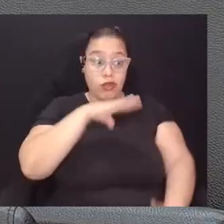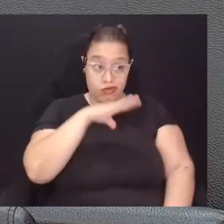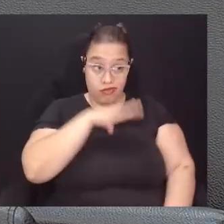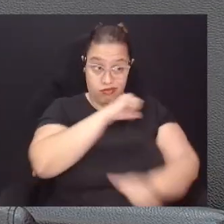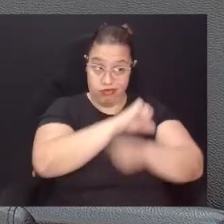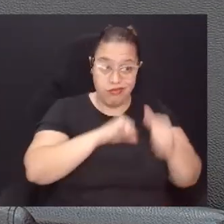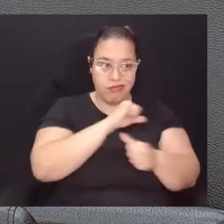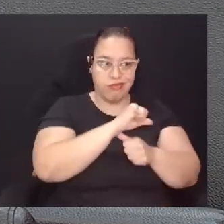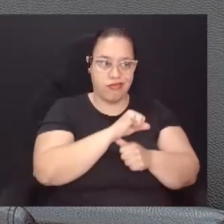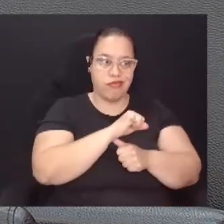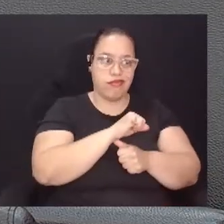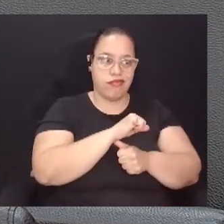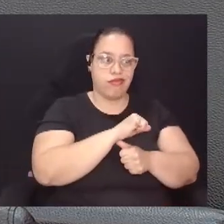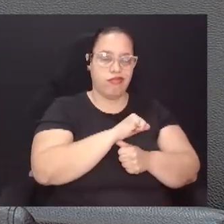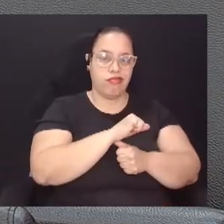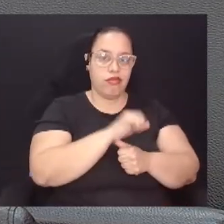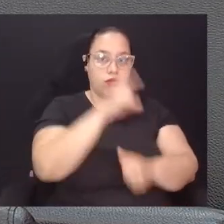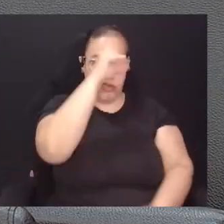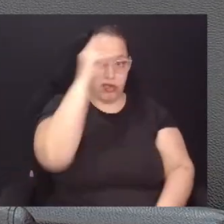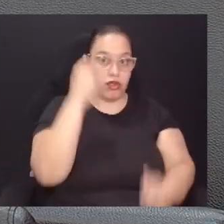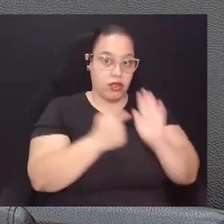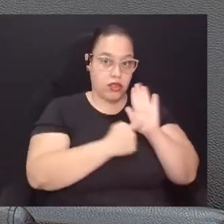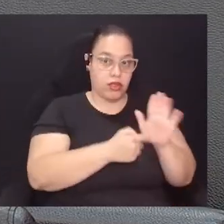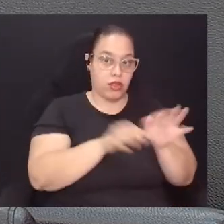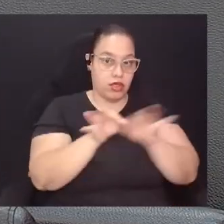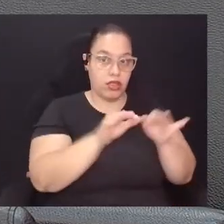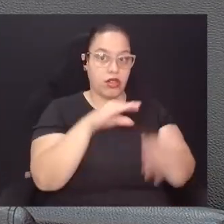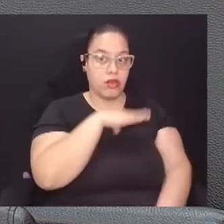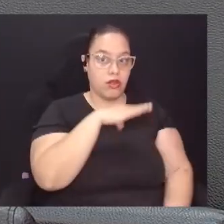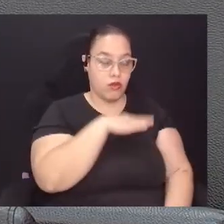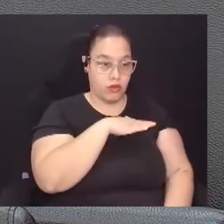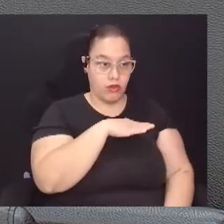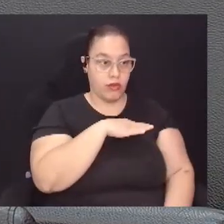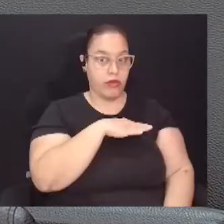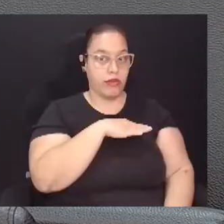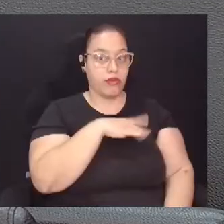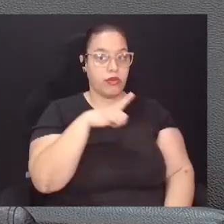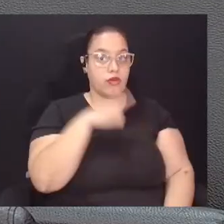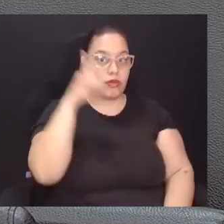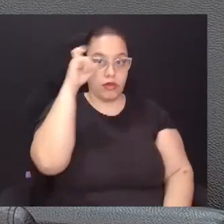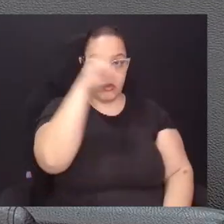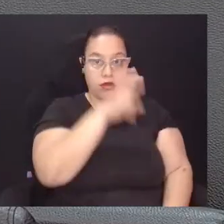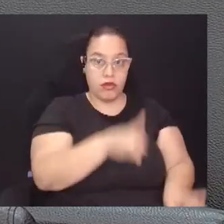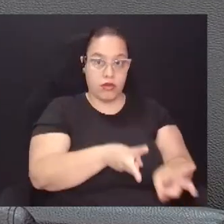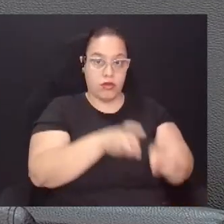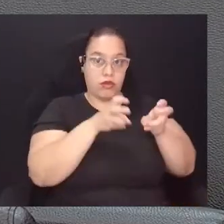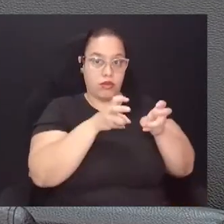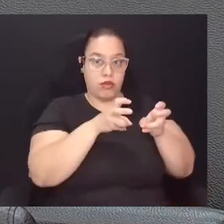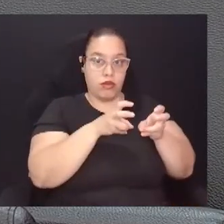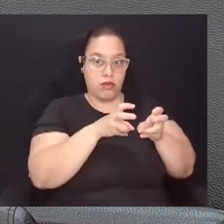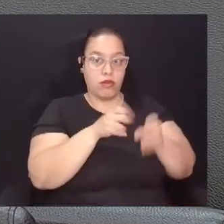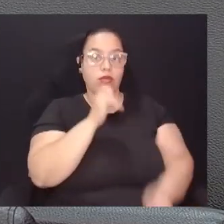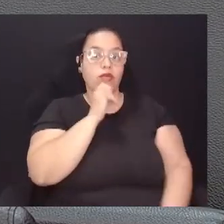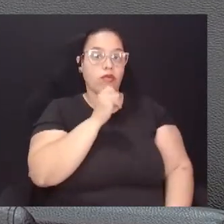de municipalização, que a prefeitura apresentou, né, esse plano de municipalização, teve uma dificuldade em enxergar